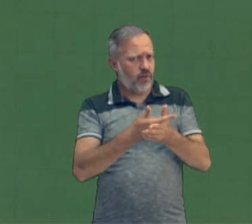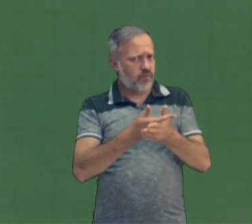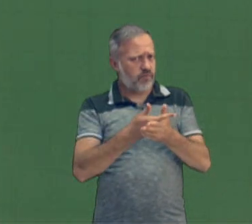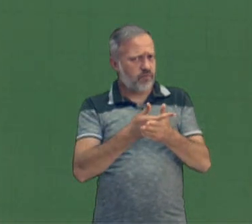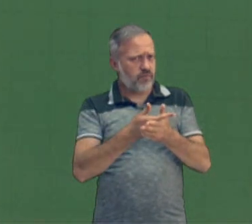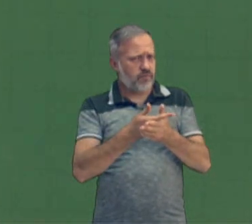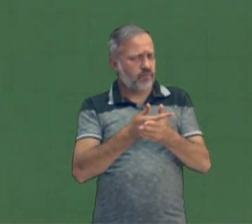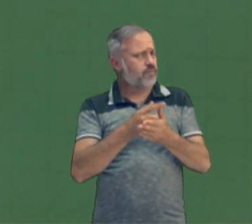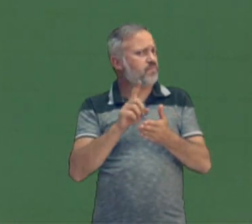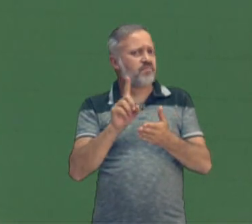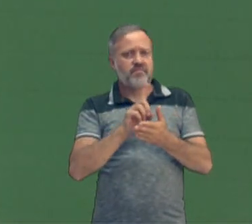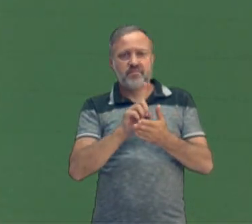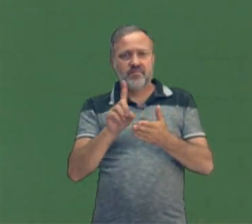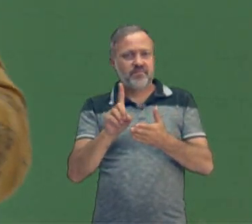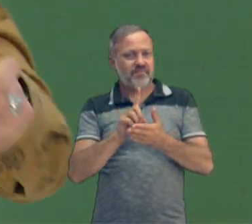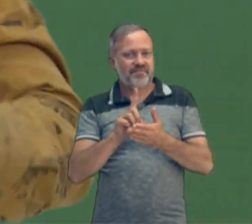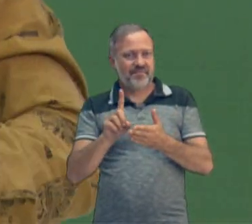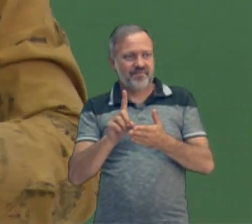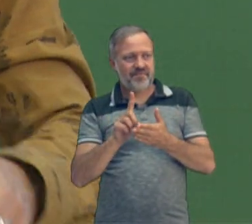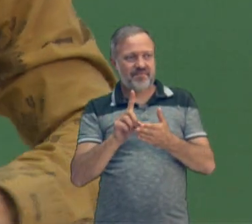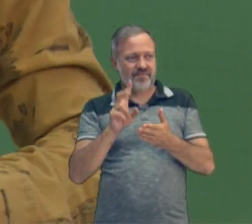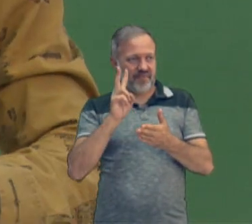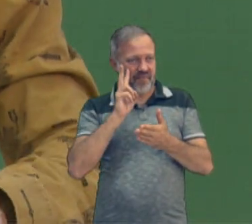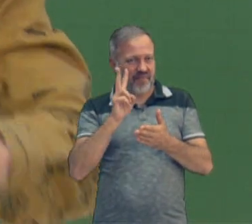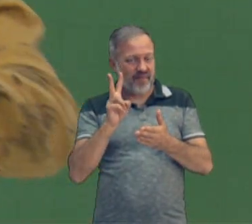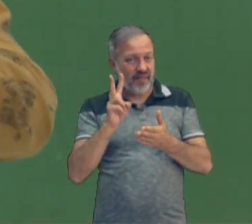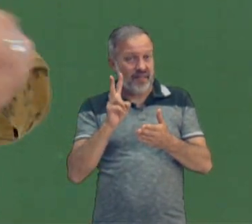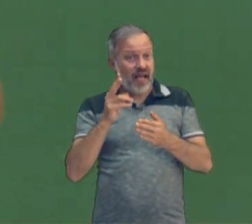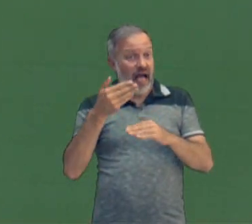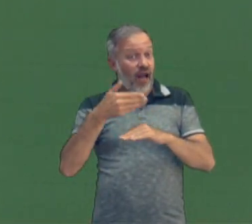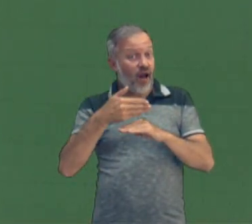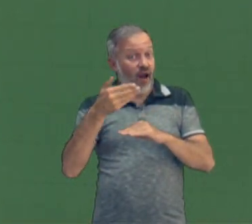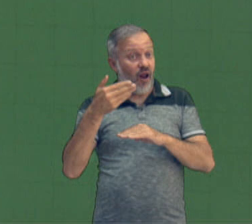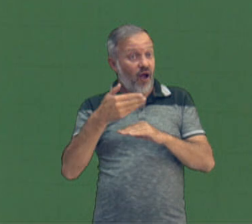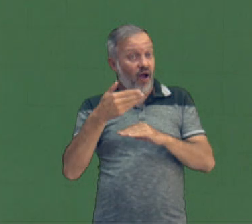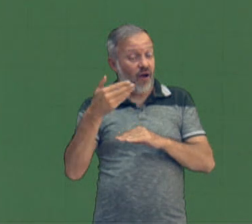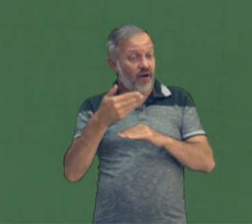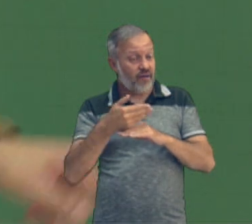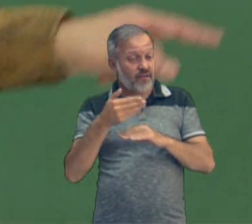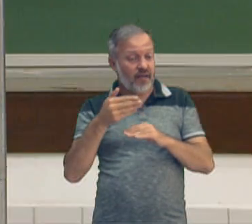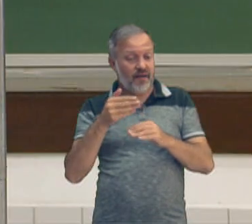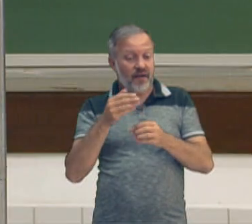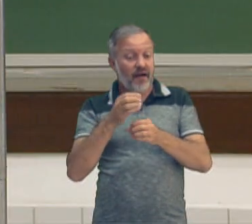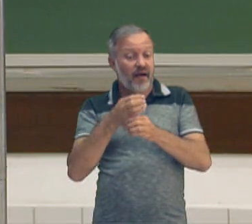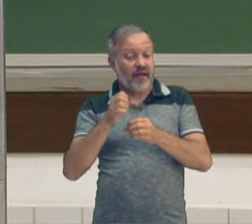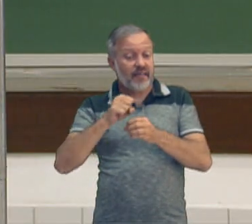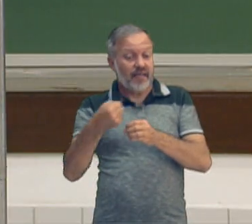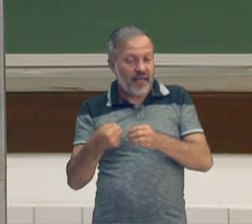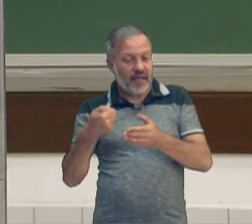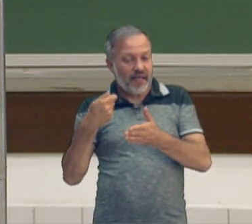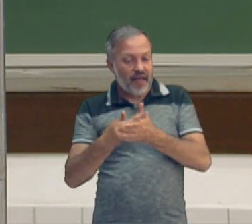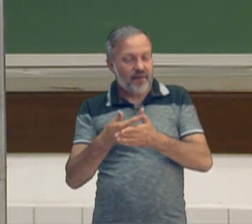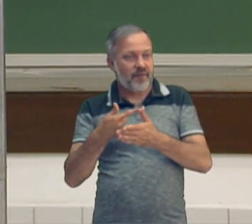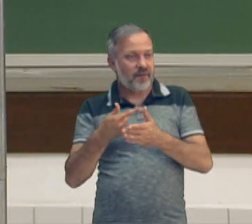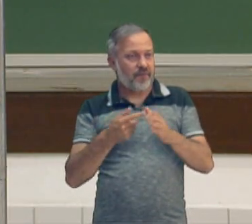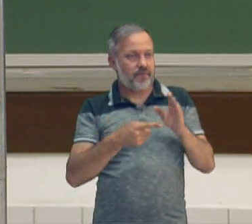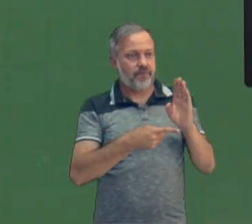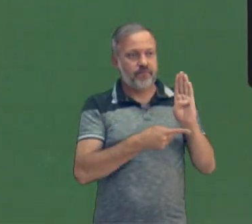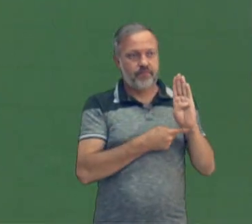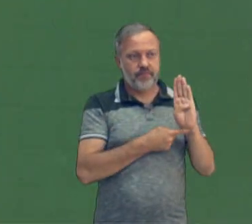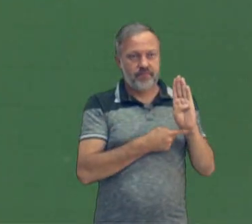né? Essa a gente vê naquelas lojas que tem coisas de vidro, assim, a plaquinha. Quebrou, pagou. Causa e